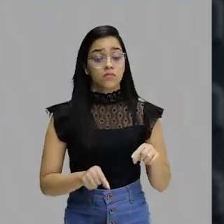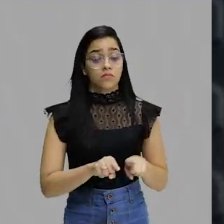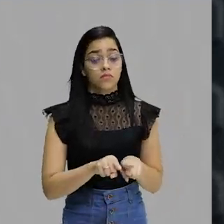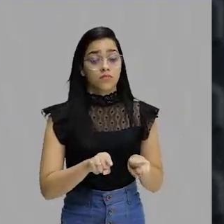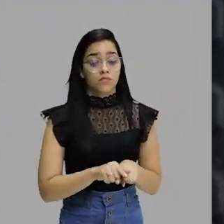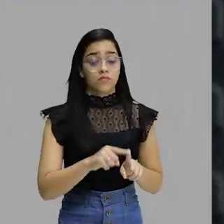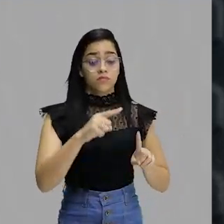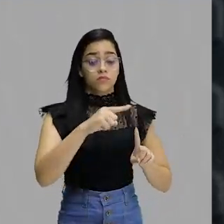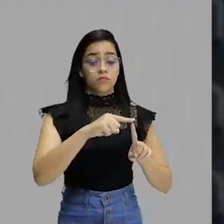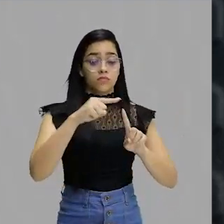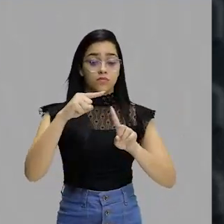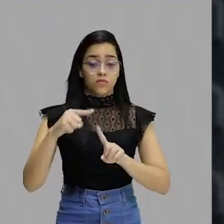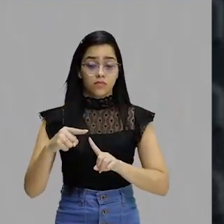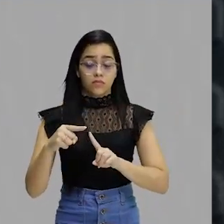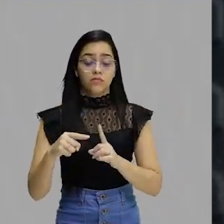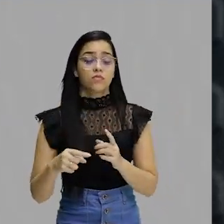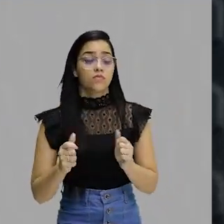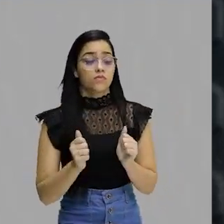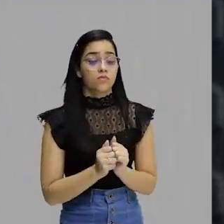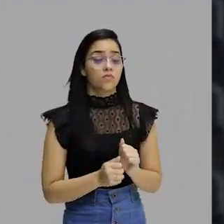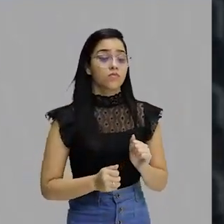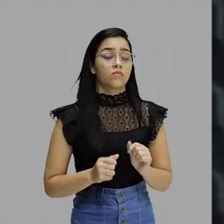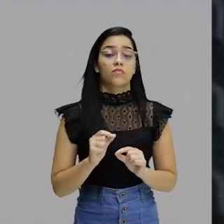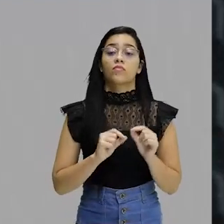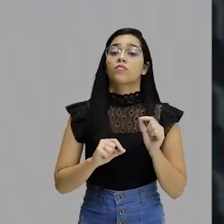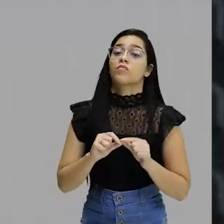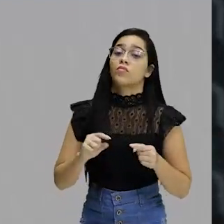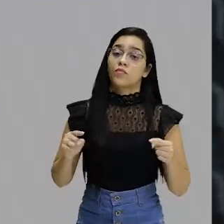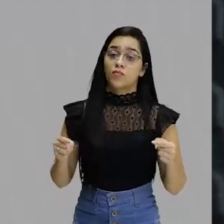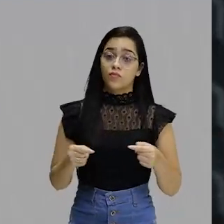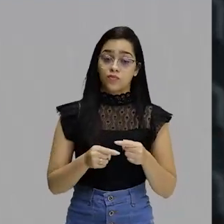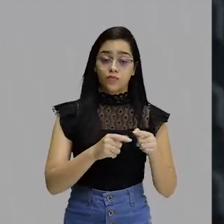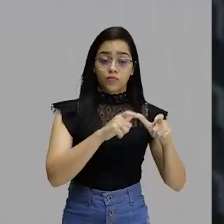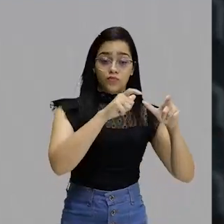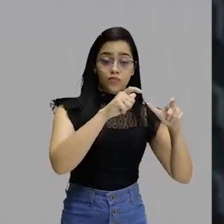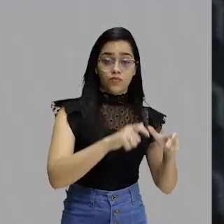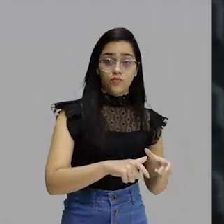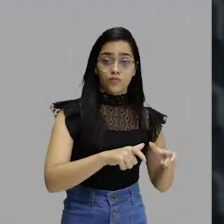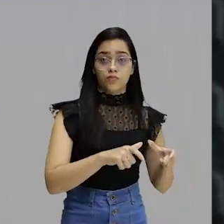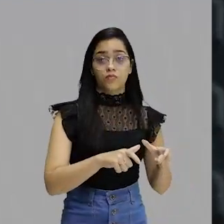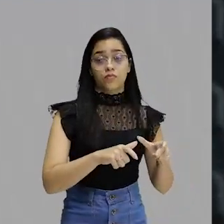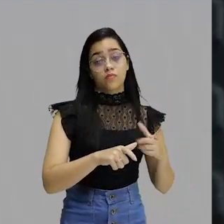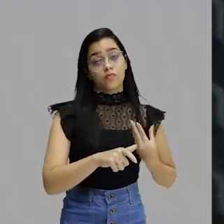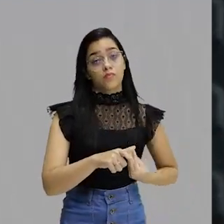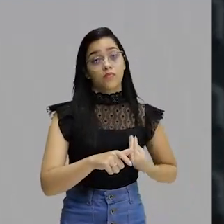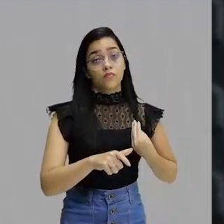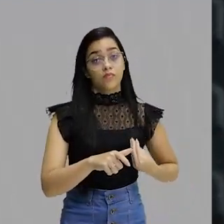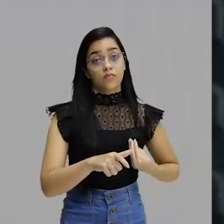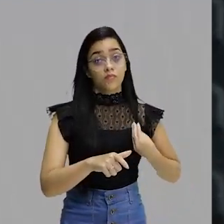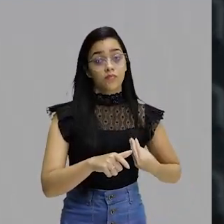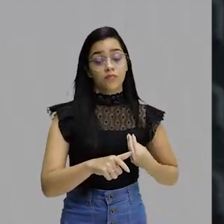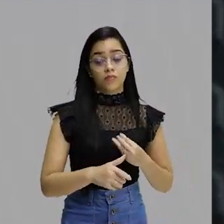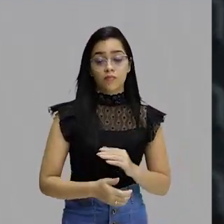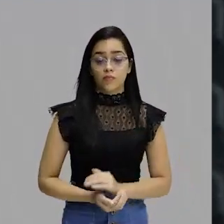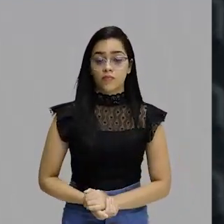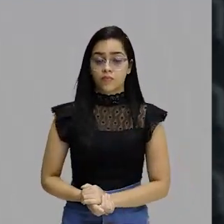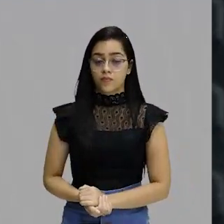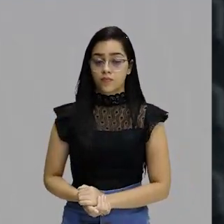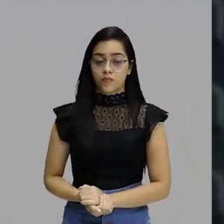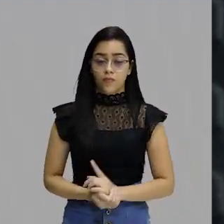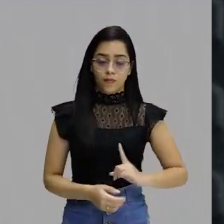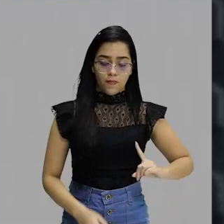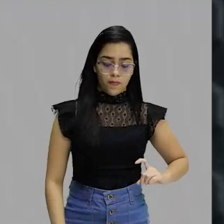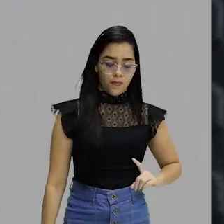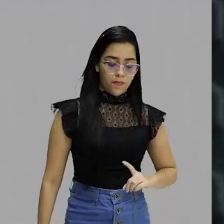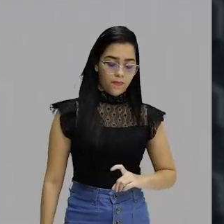Ele classificou esses parasitas de acordo com o local onde eles estão parasitando. A lombriga,